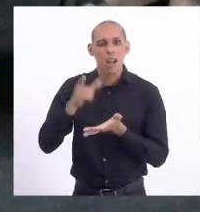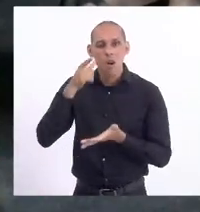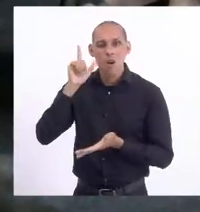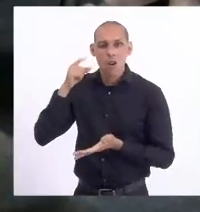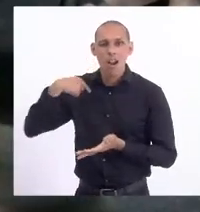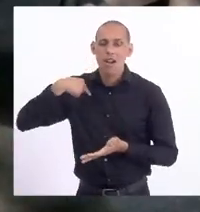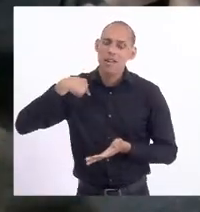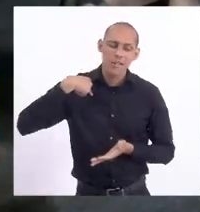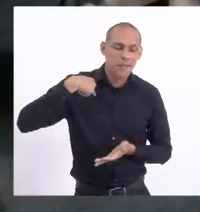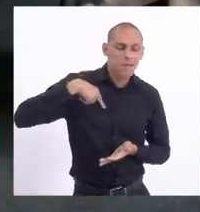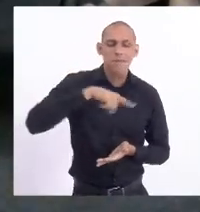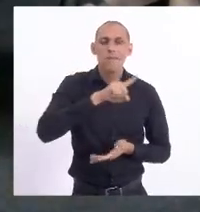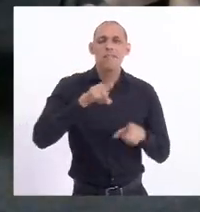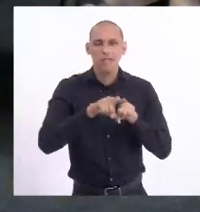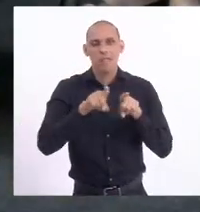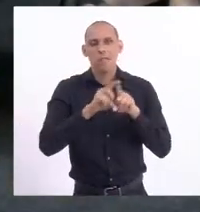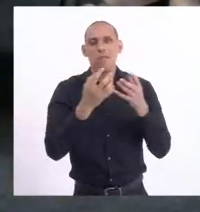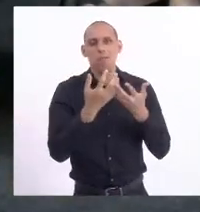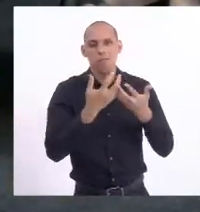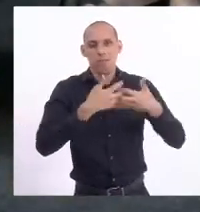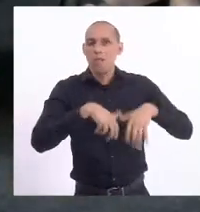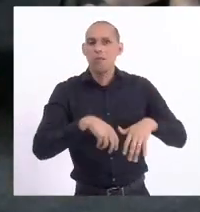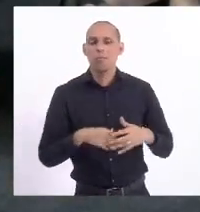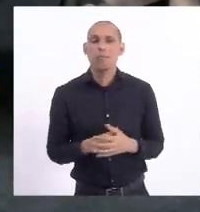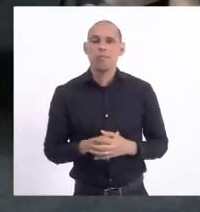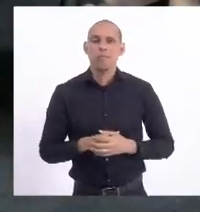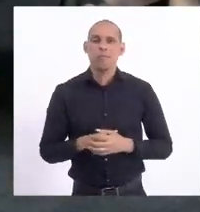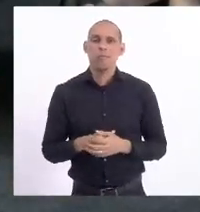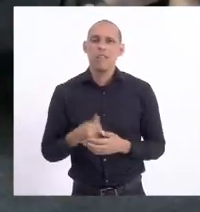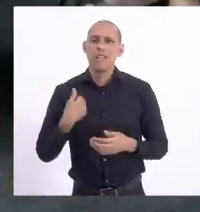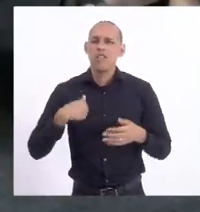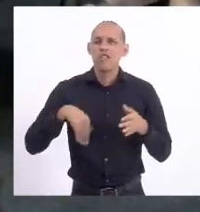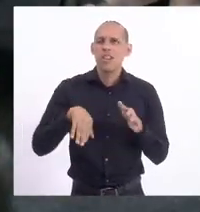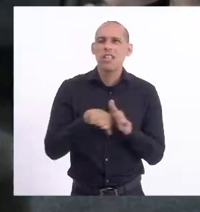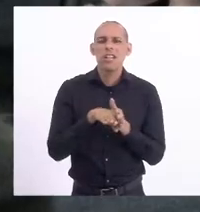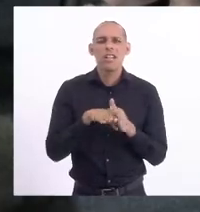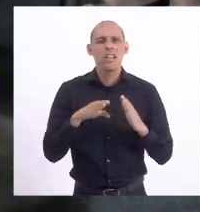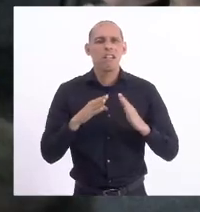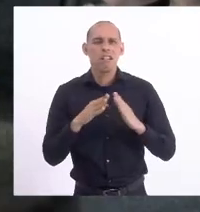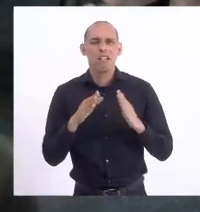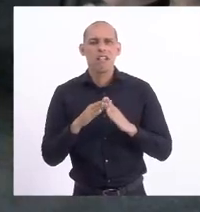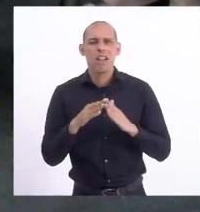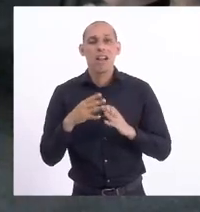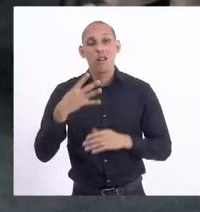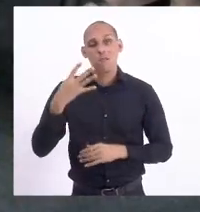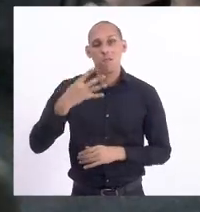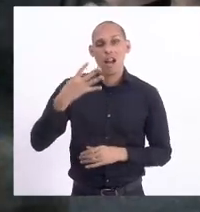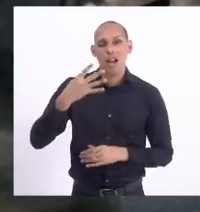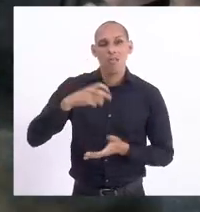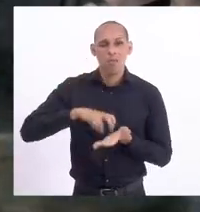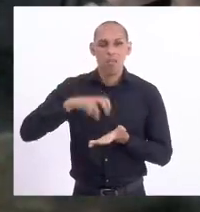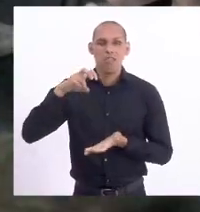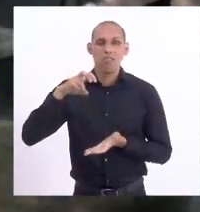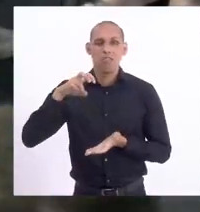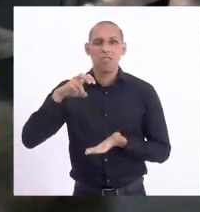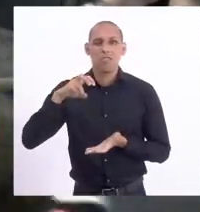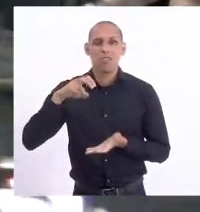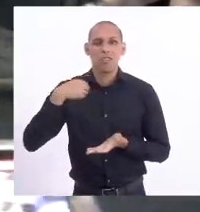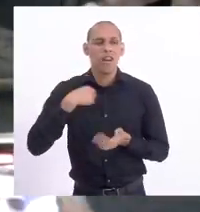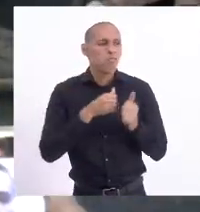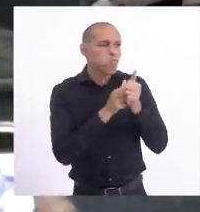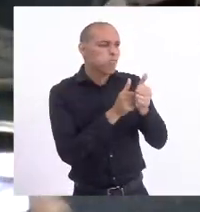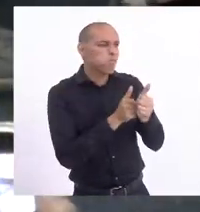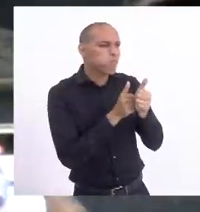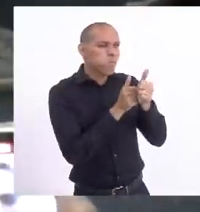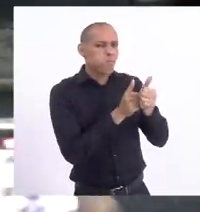eu estive também em Petrópolis, né? Ontem eu cheguei em casa às 4 horas da manhã, acompanhando de